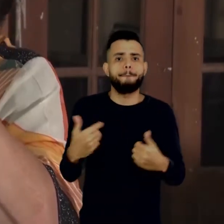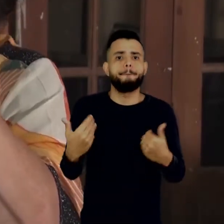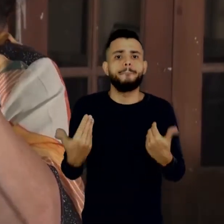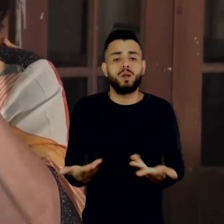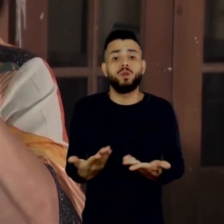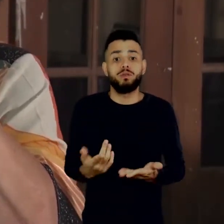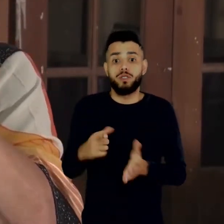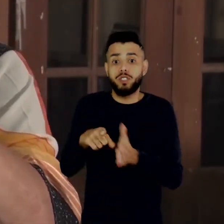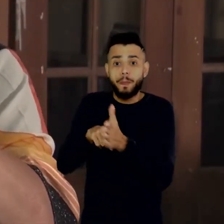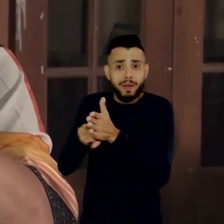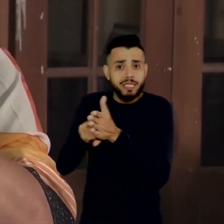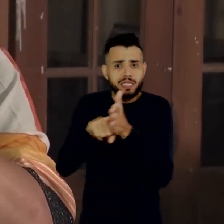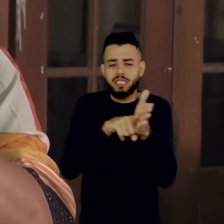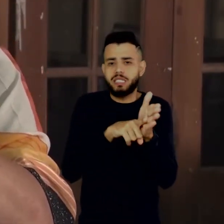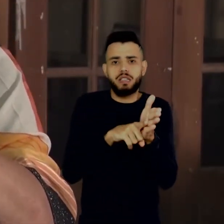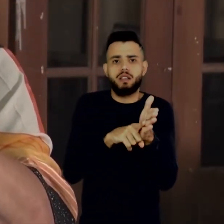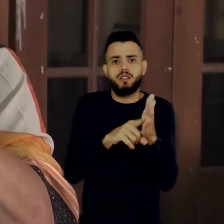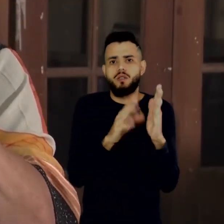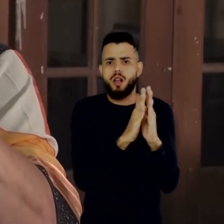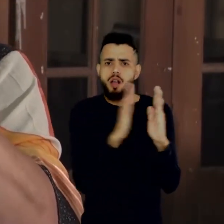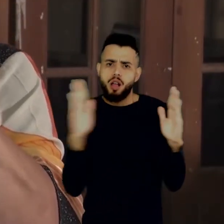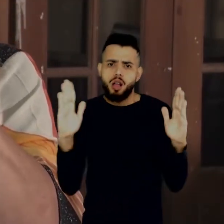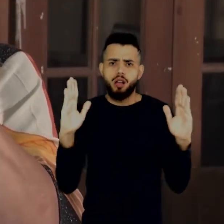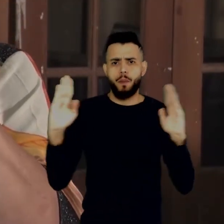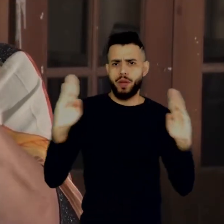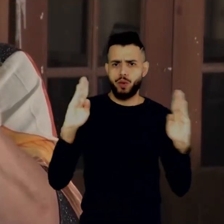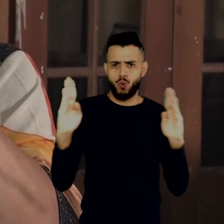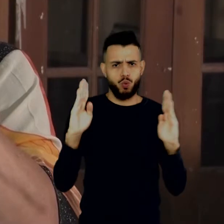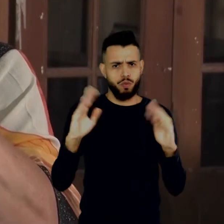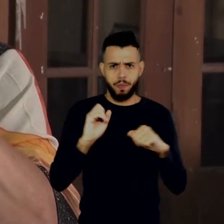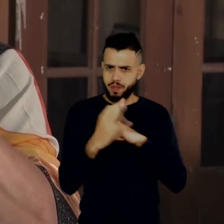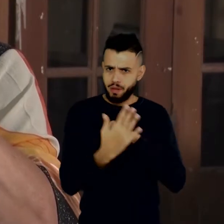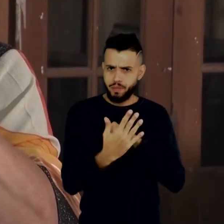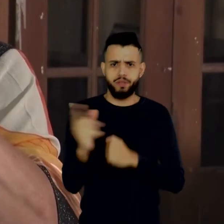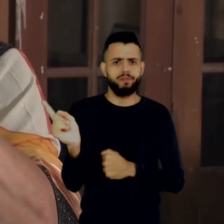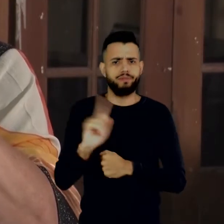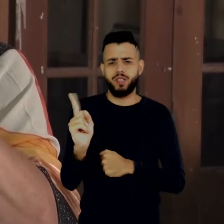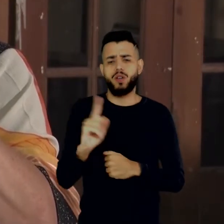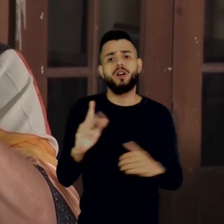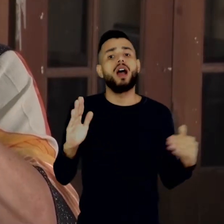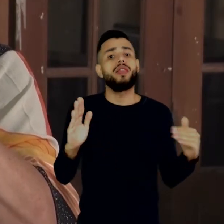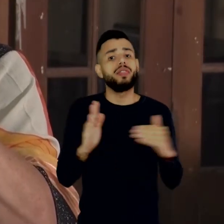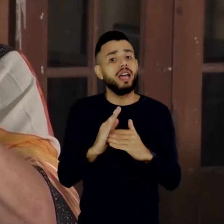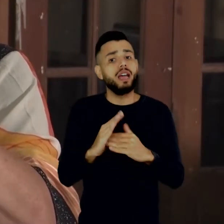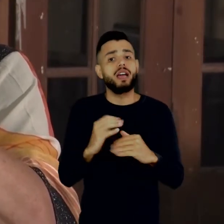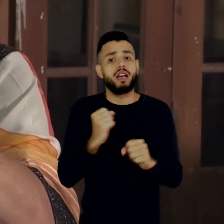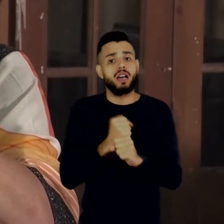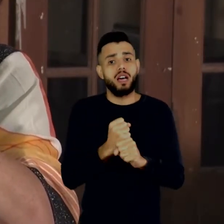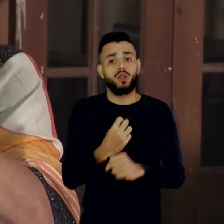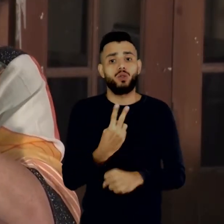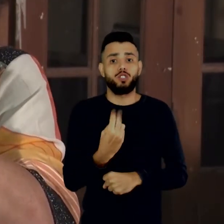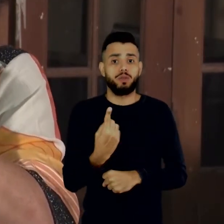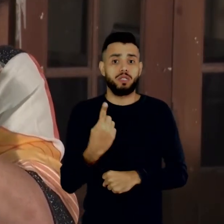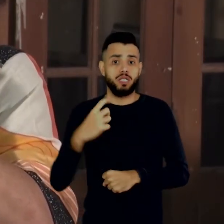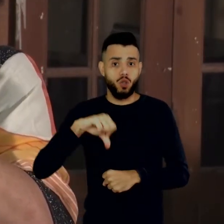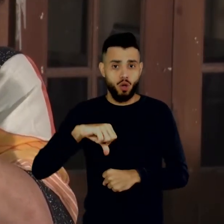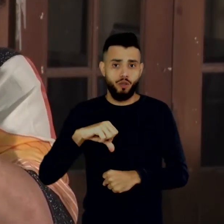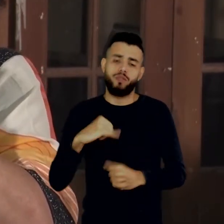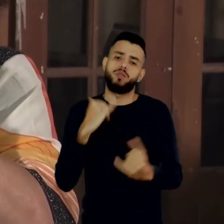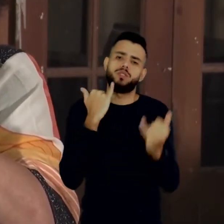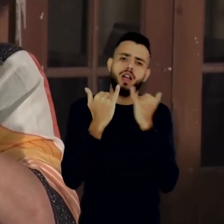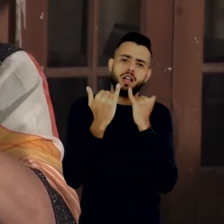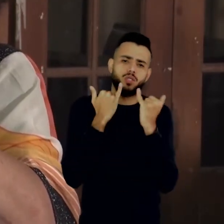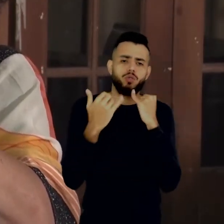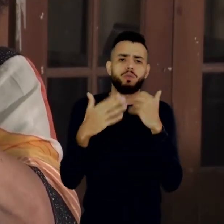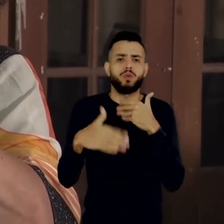nem percorreu o período da pandemia, né? Nossa pesquisa foi até 2019, em termos dos dados e dos processos